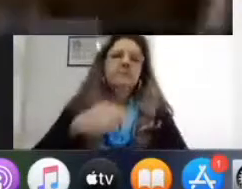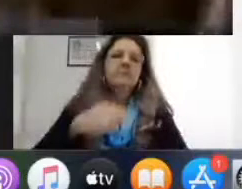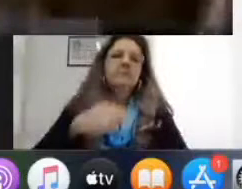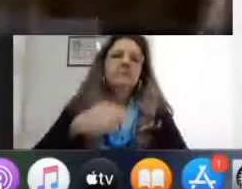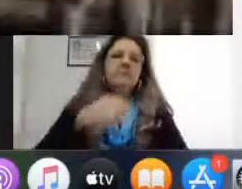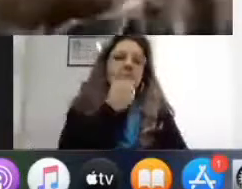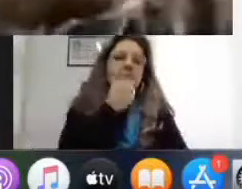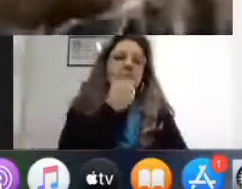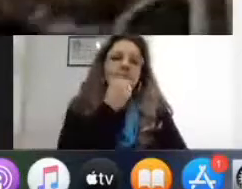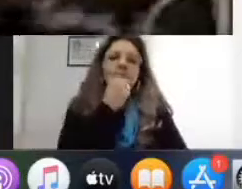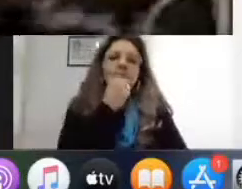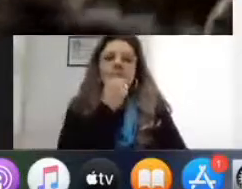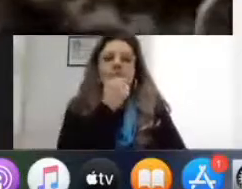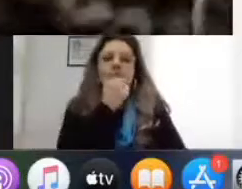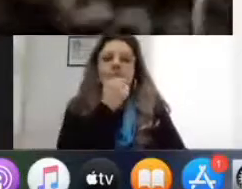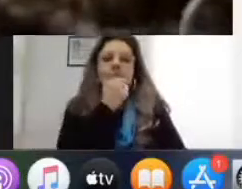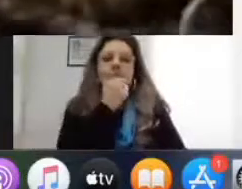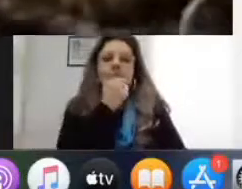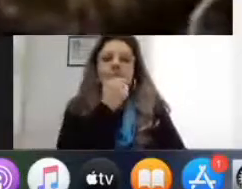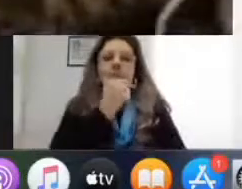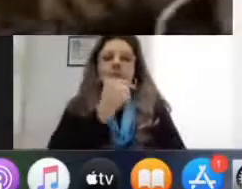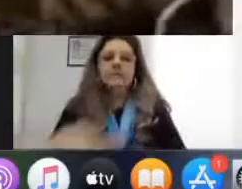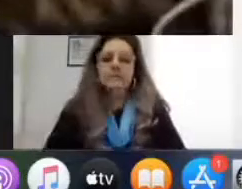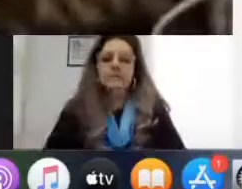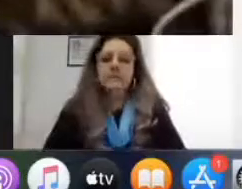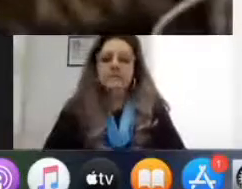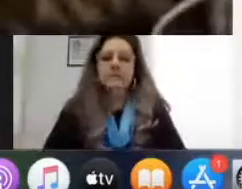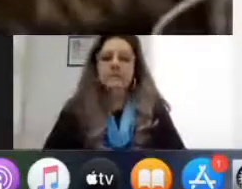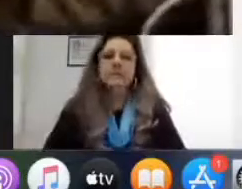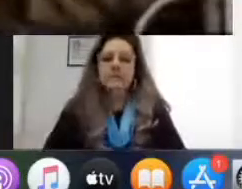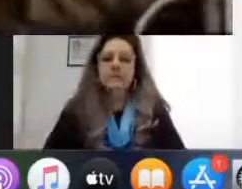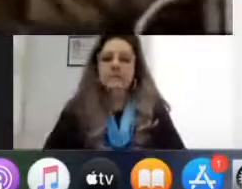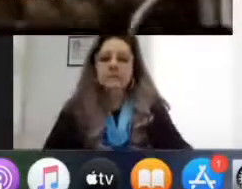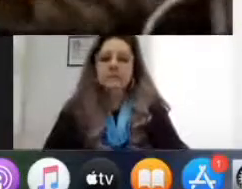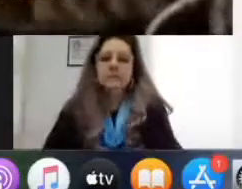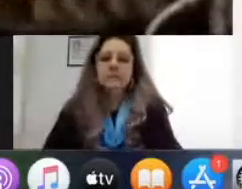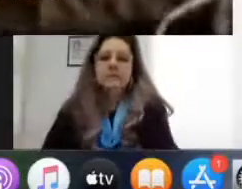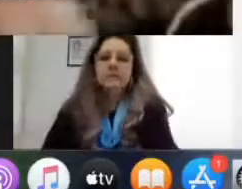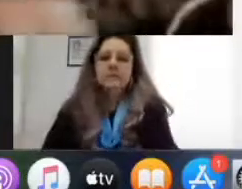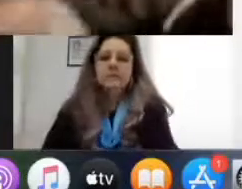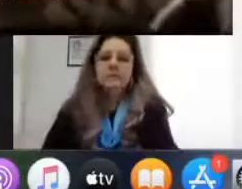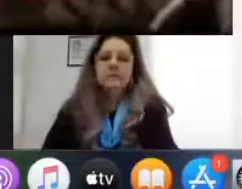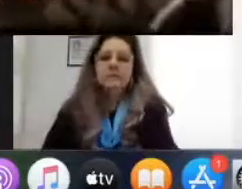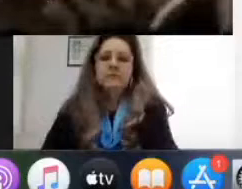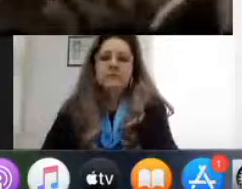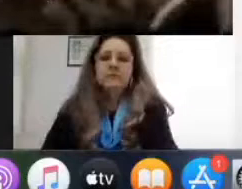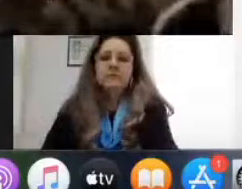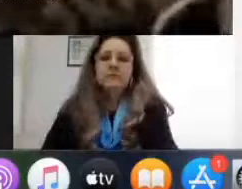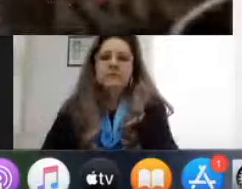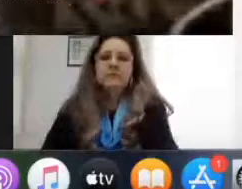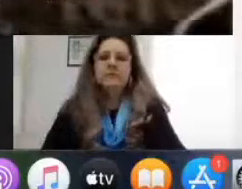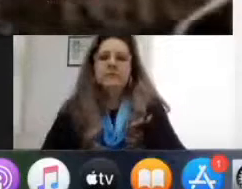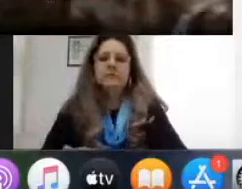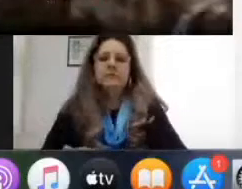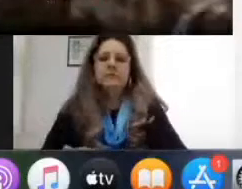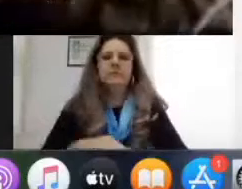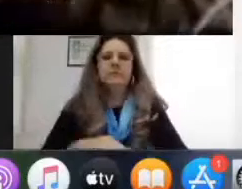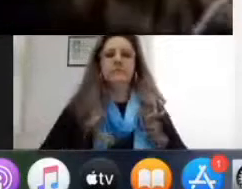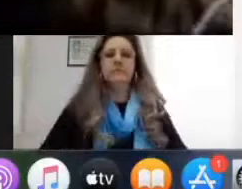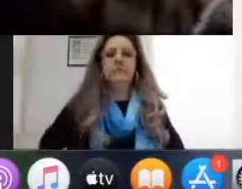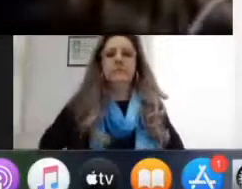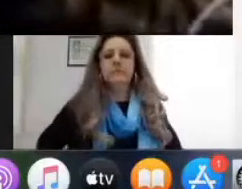nessa concepção eu poderia, aí o senhor me corrija se eu estiver equivocada, né, mas eu poderia considerar que